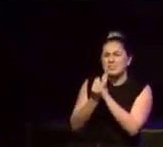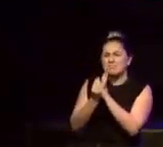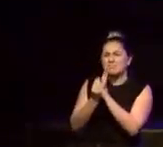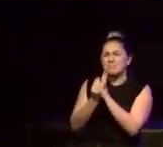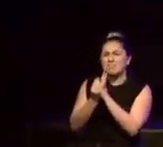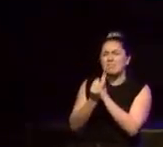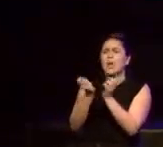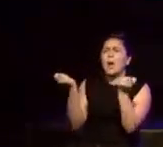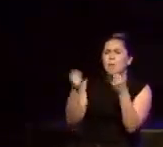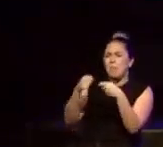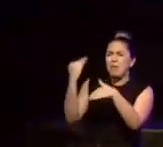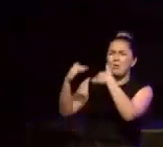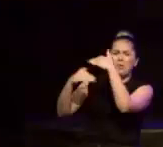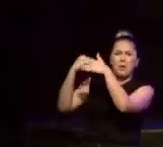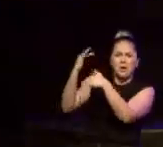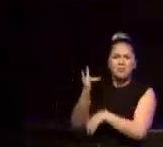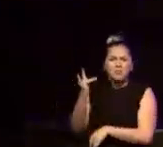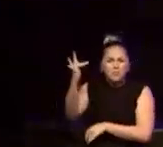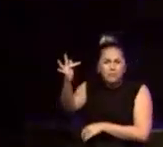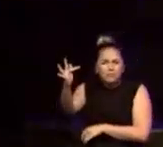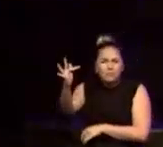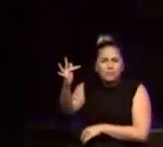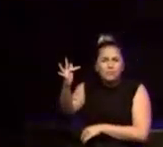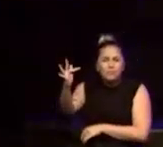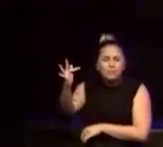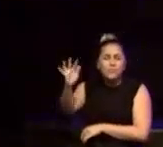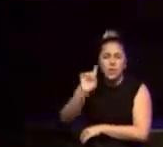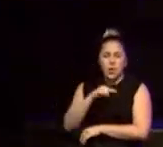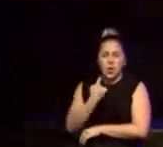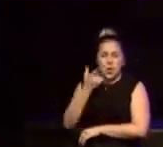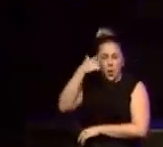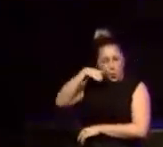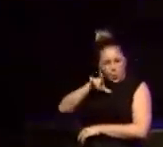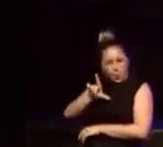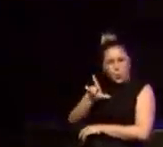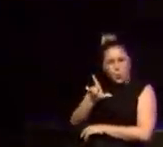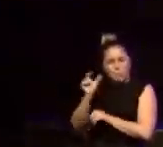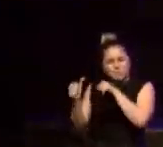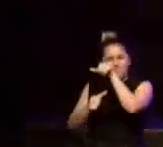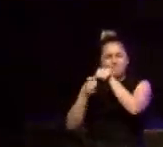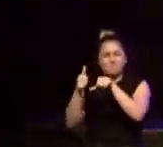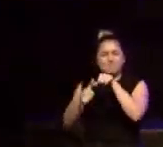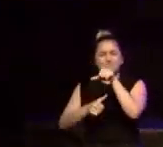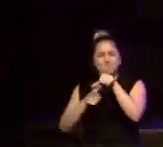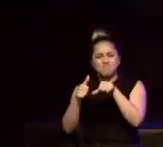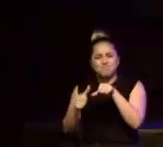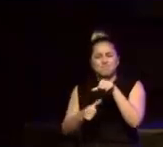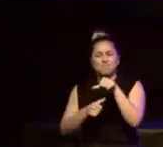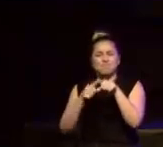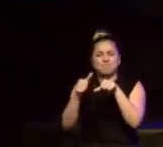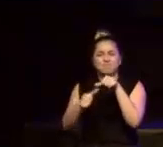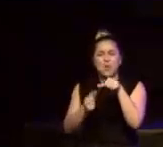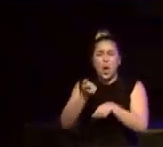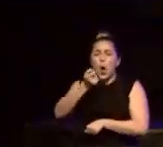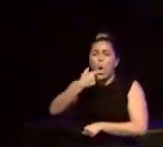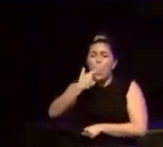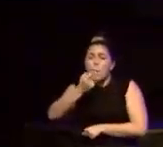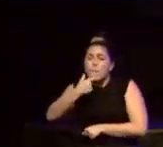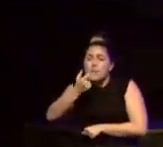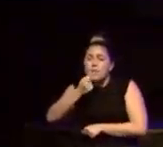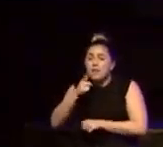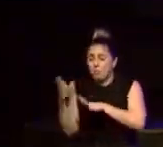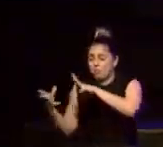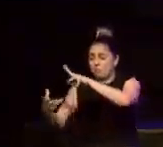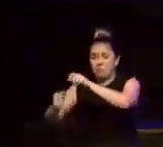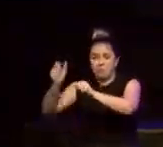Será que a gente consegue, em algum nível, mudar talvez a opinião pública a